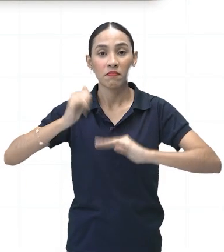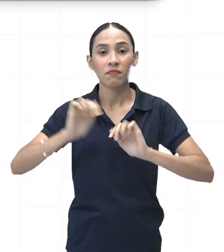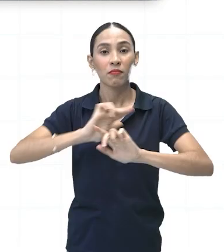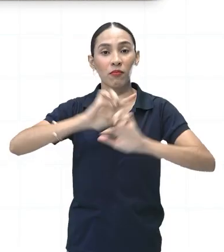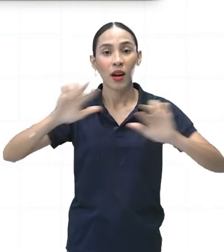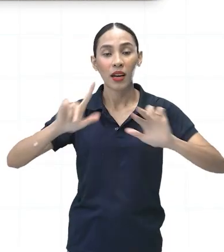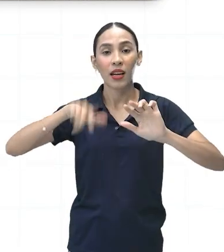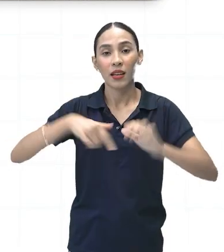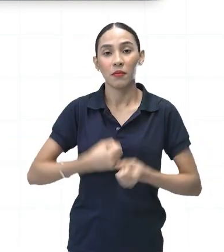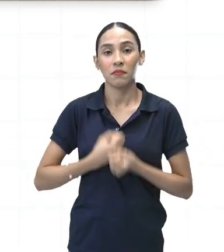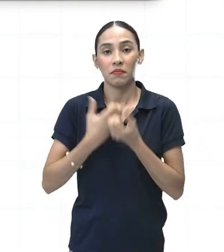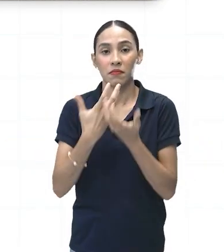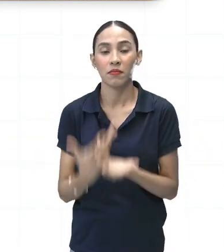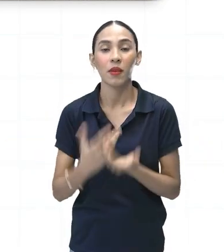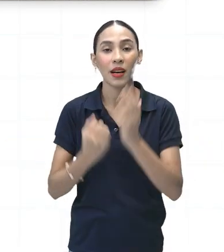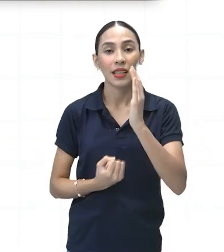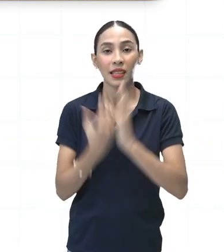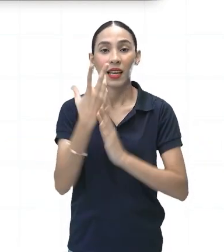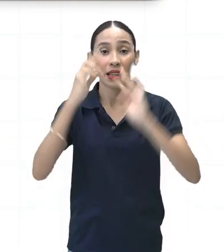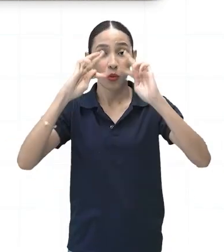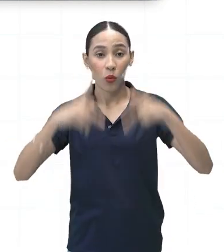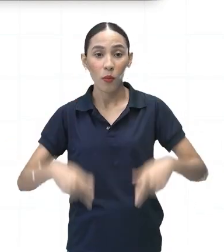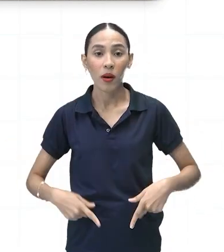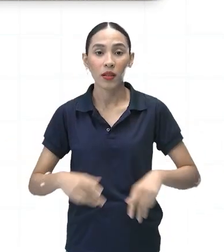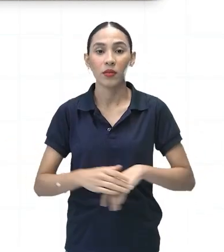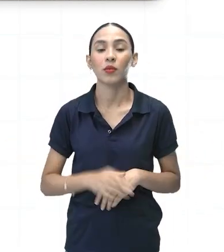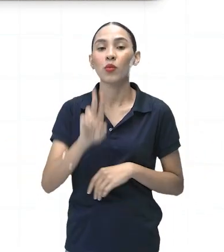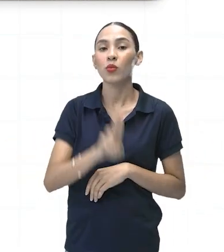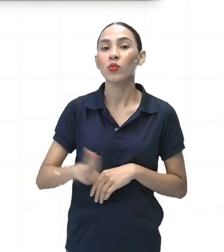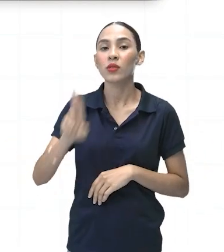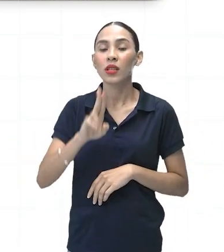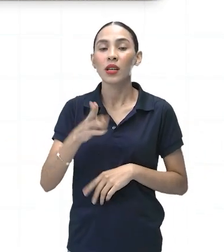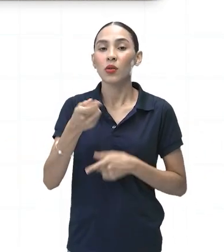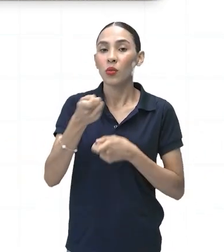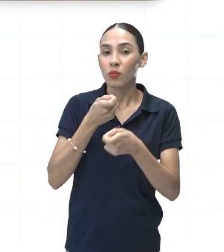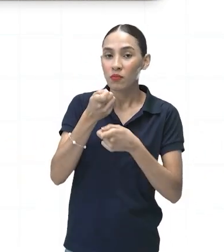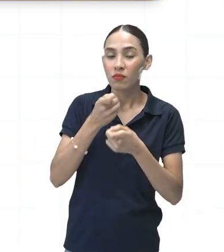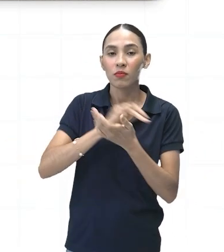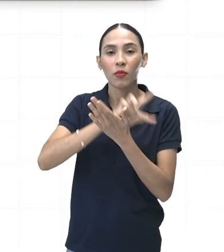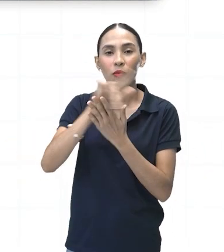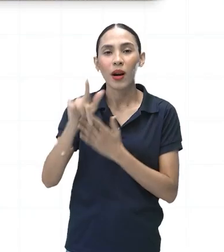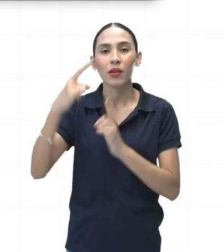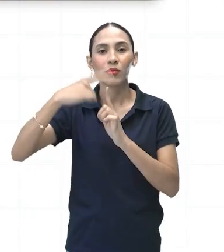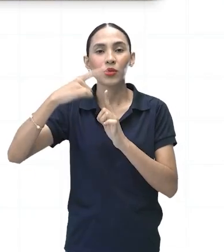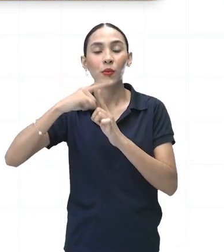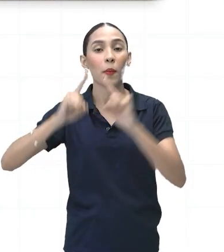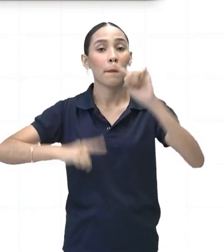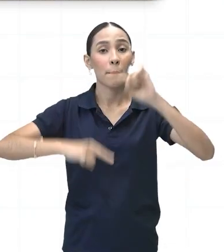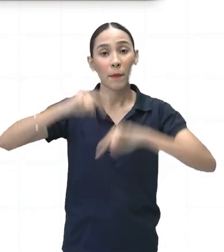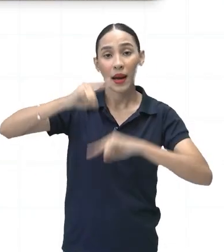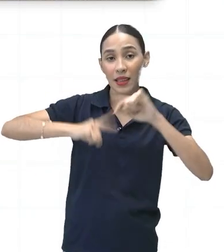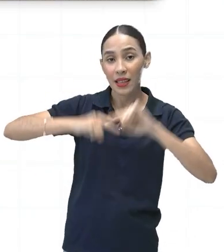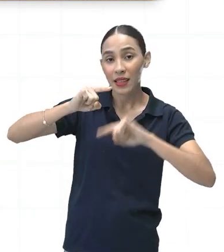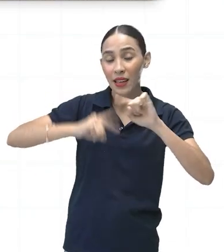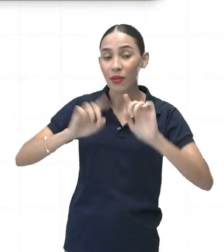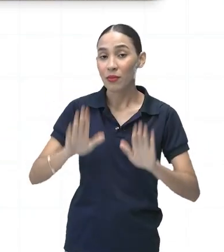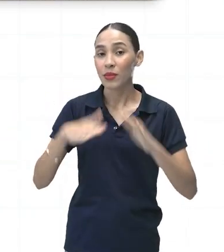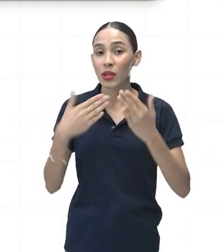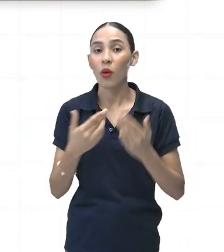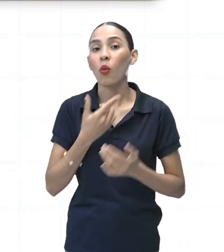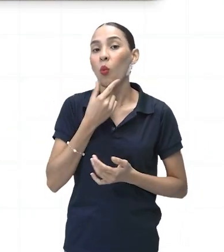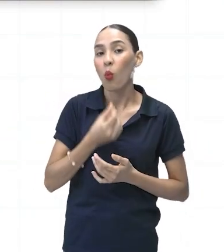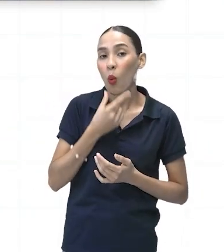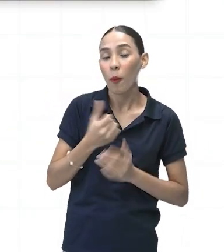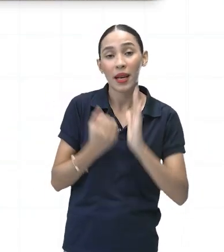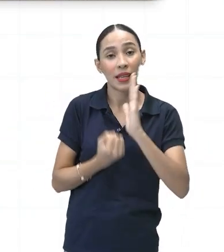formas de expressão criadas pelo ser humano por meio de manuseio de diversos tipos de materiais. Então, o homem